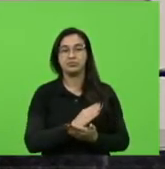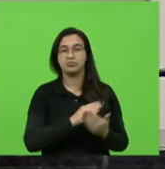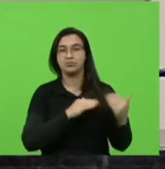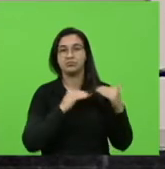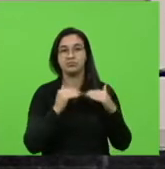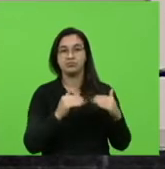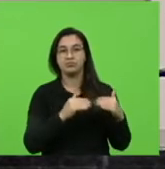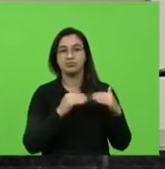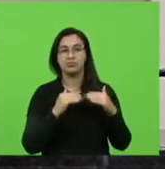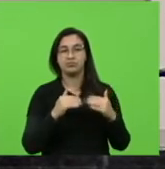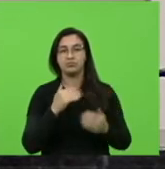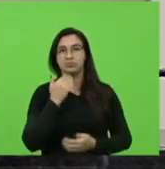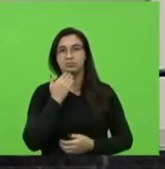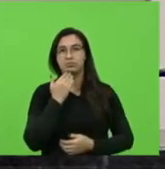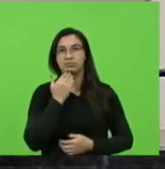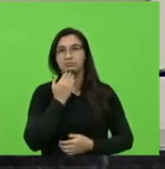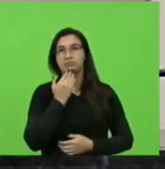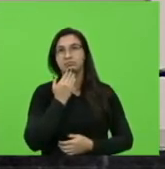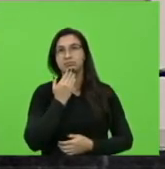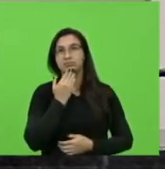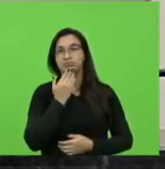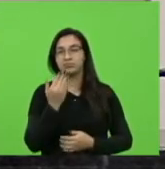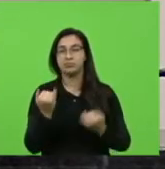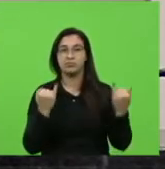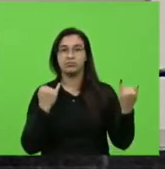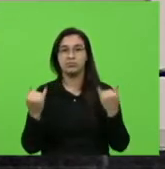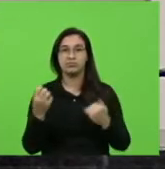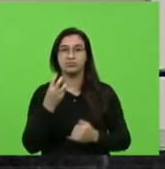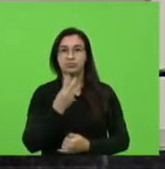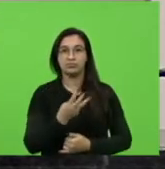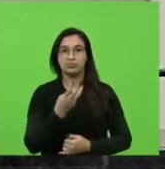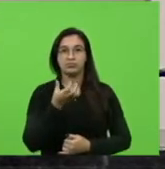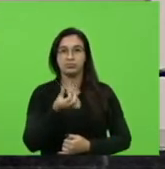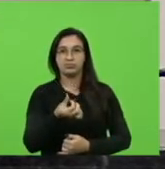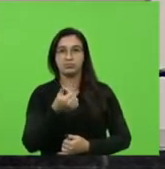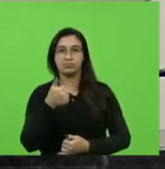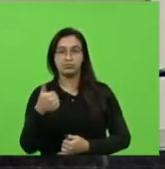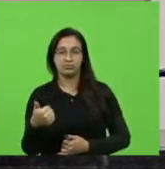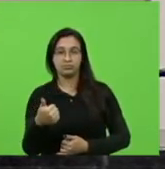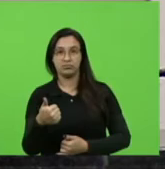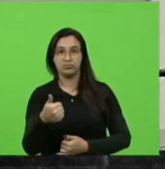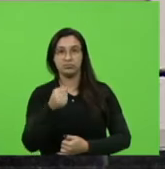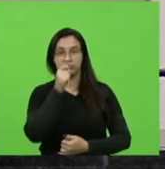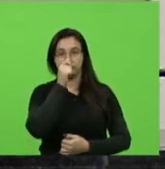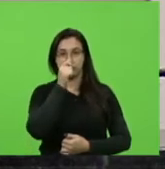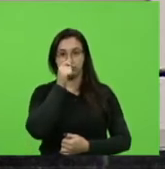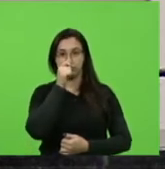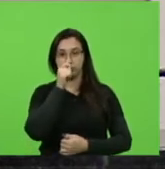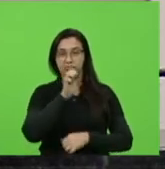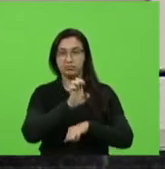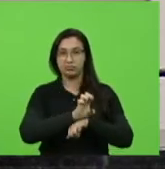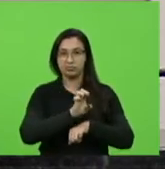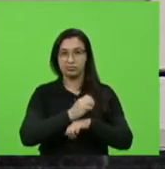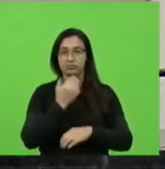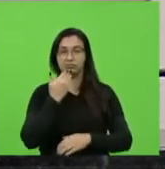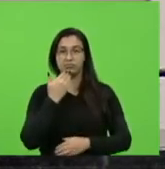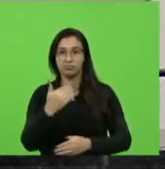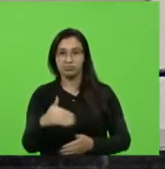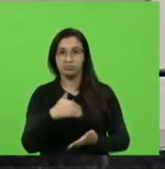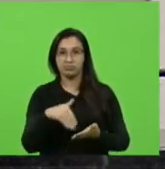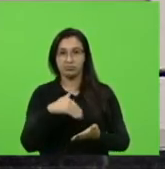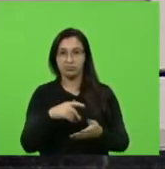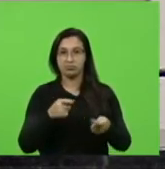Aprovado por unanimidade. Pedido de informação 361, autor deputado João Amin, solicitando ao secretário de Estado da Administração